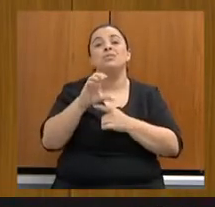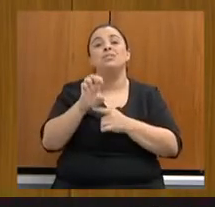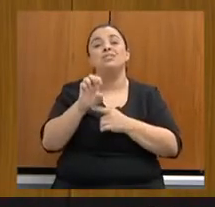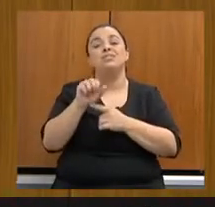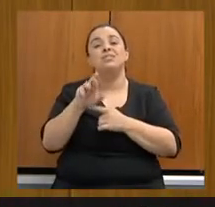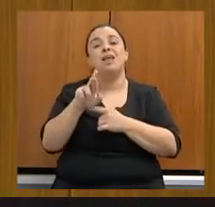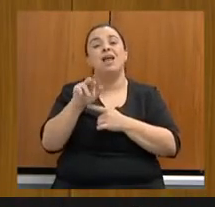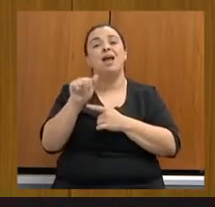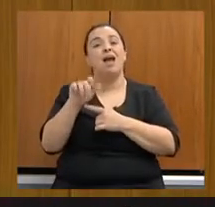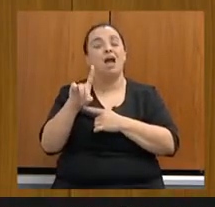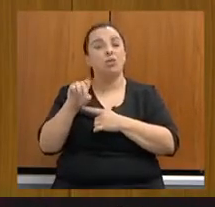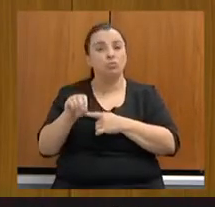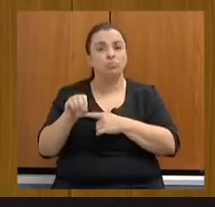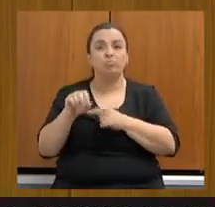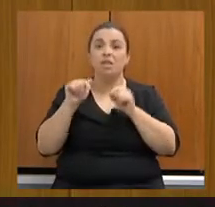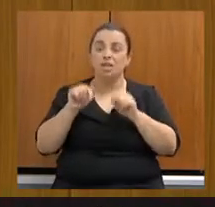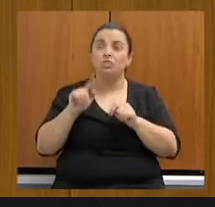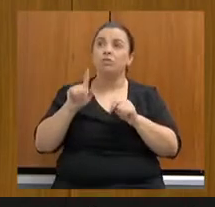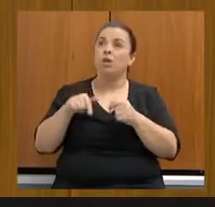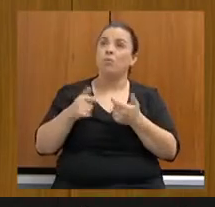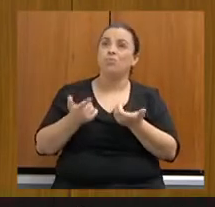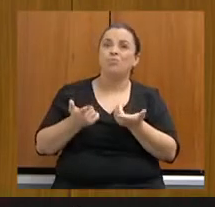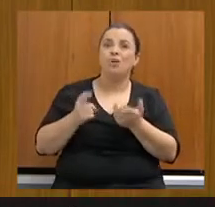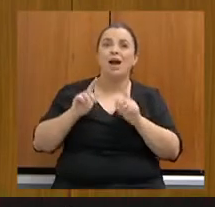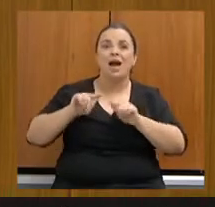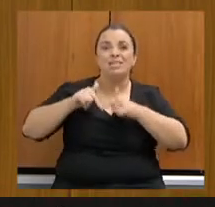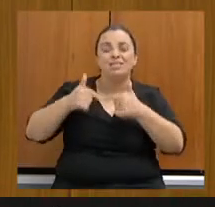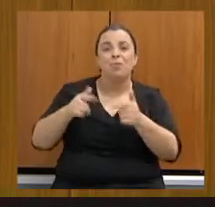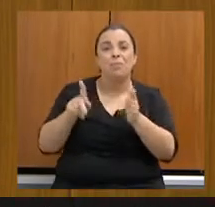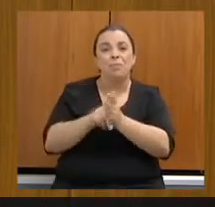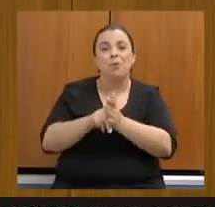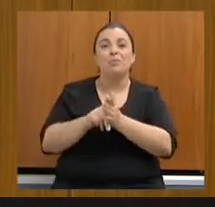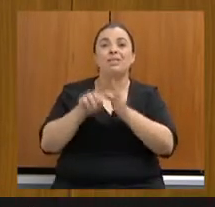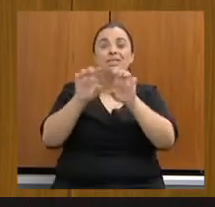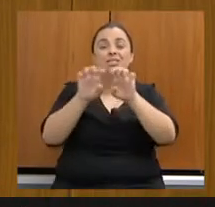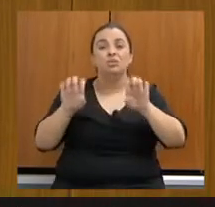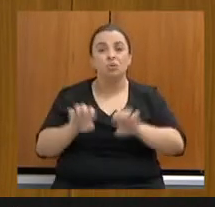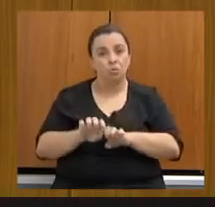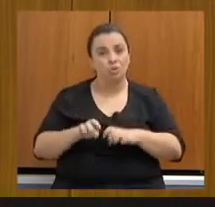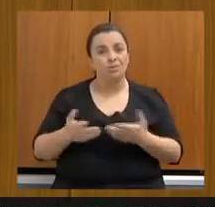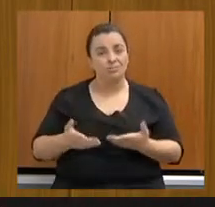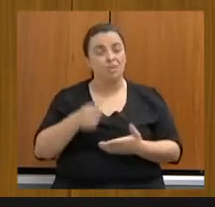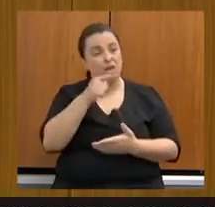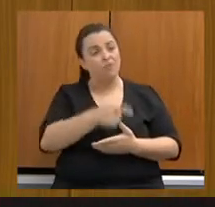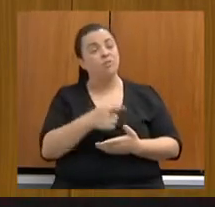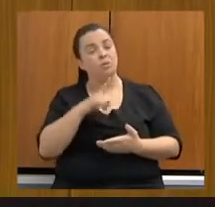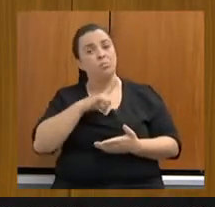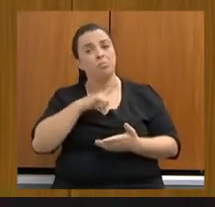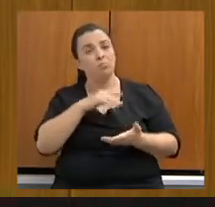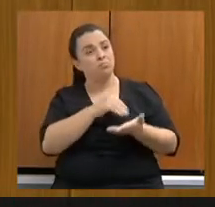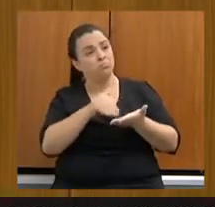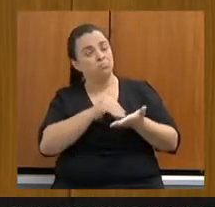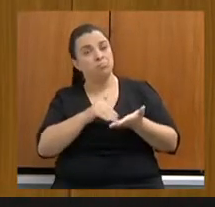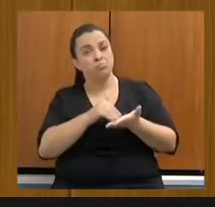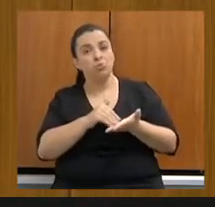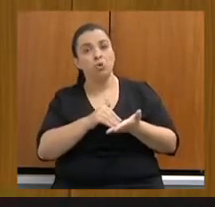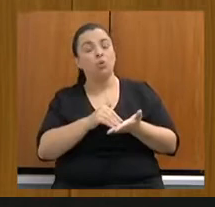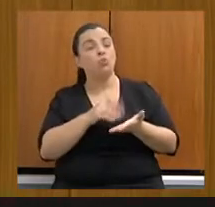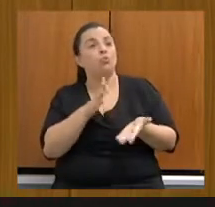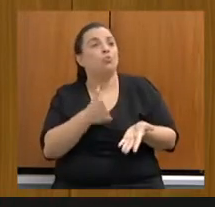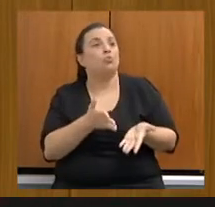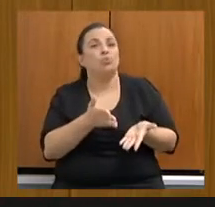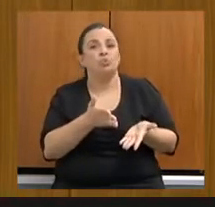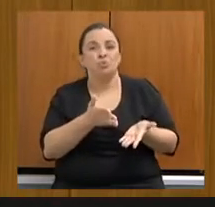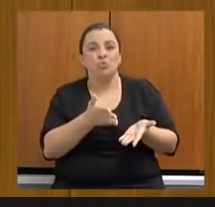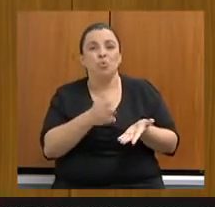de apoio das estruturas EA senhora dirige uma pasta e Sem dúvida nenhuma tem a importância